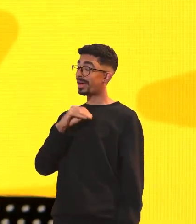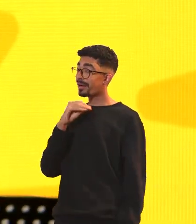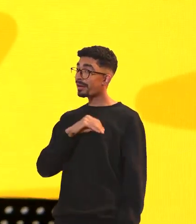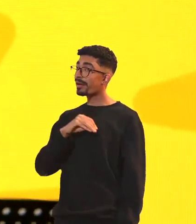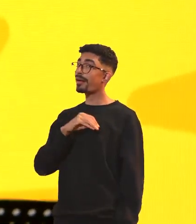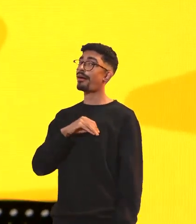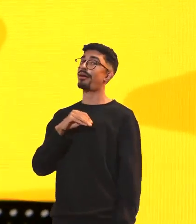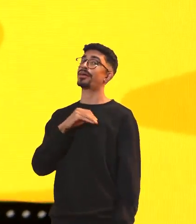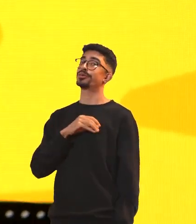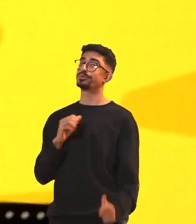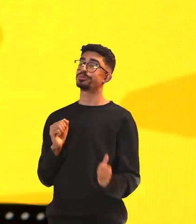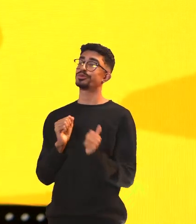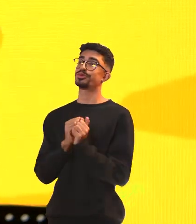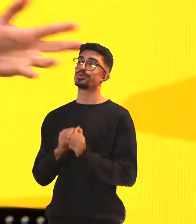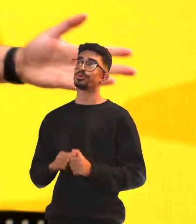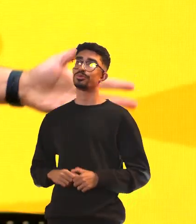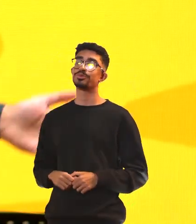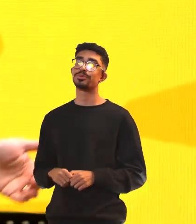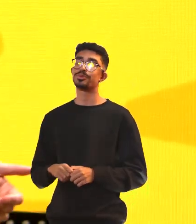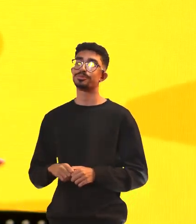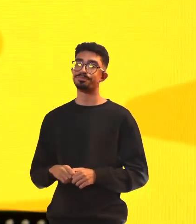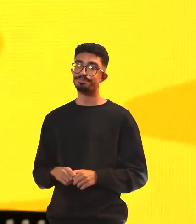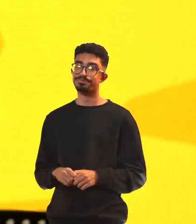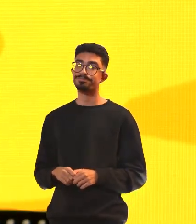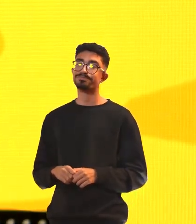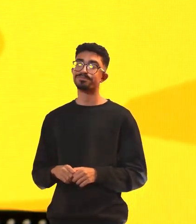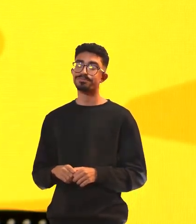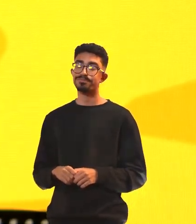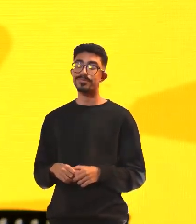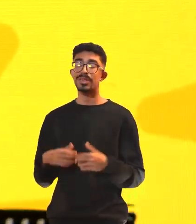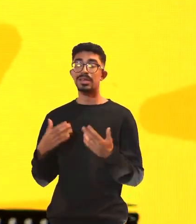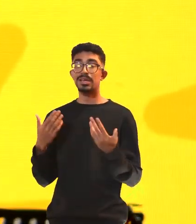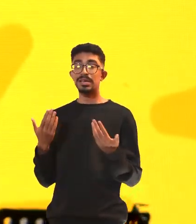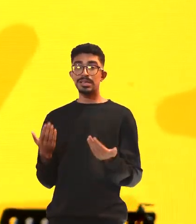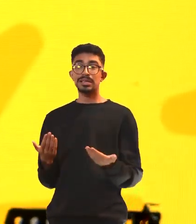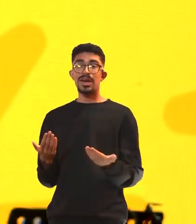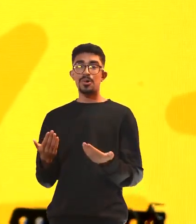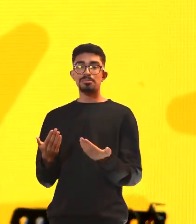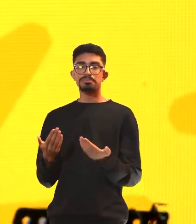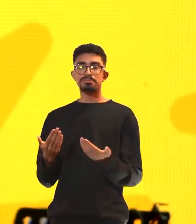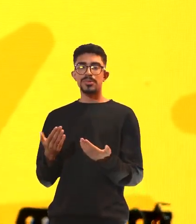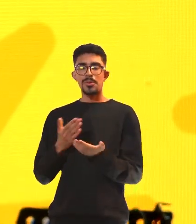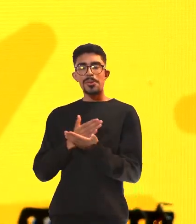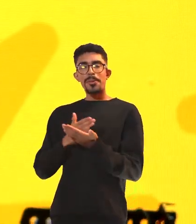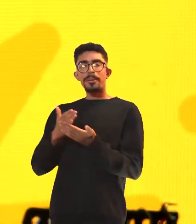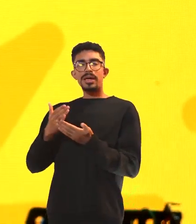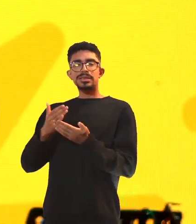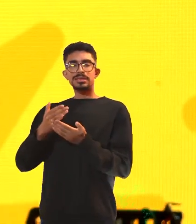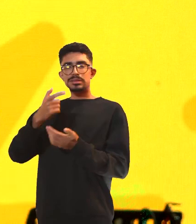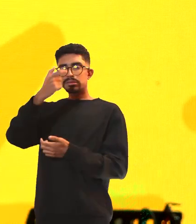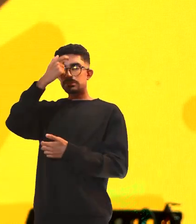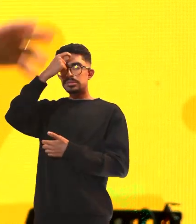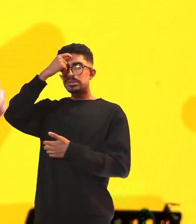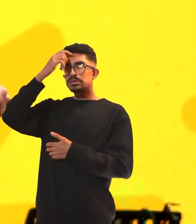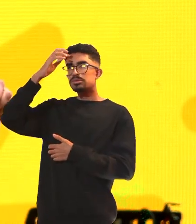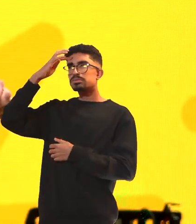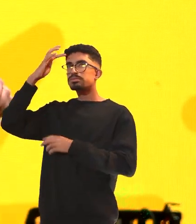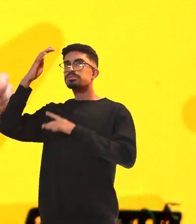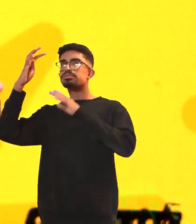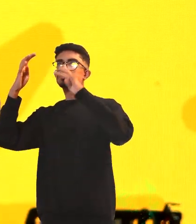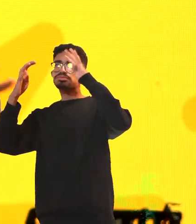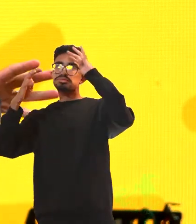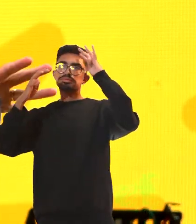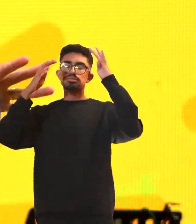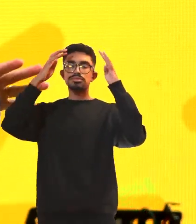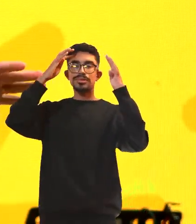não tem problema, né, a gente passar um pouco do limite. E sabe, meus irmãos, a cabeça vem, começa a pensar. Talvez você já se casou e